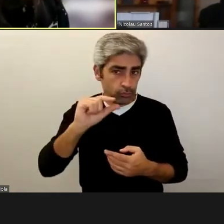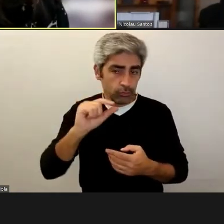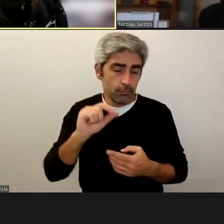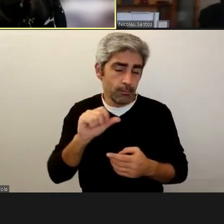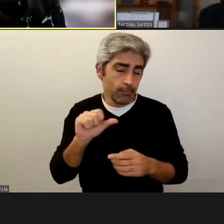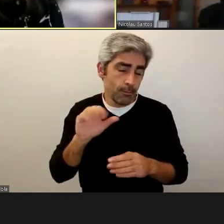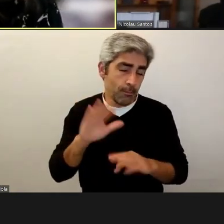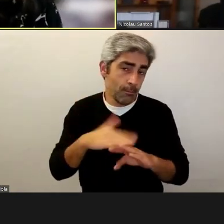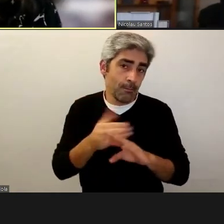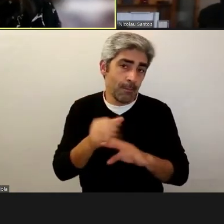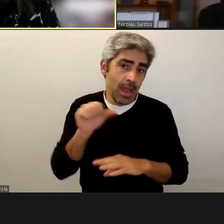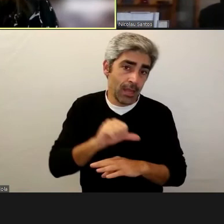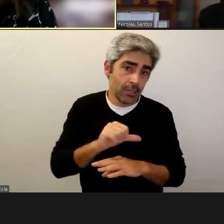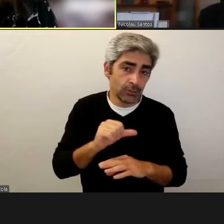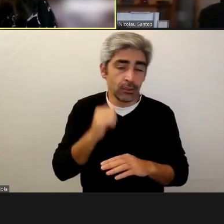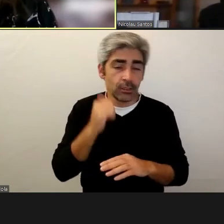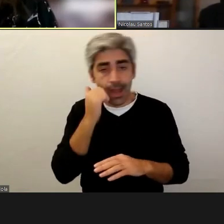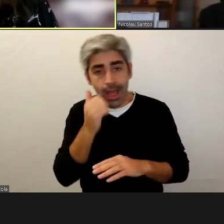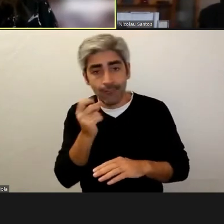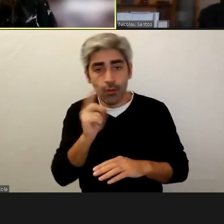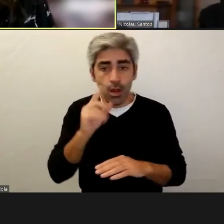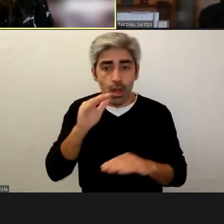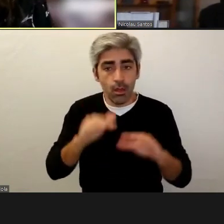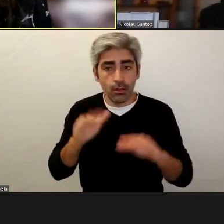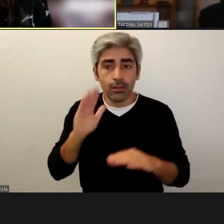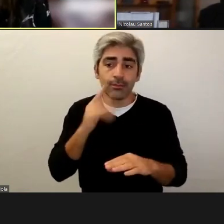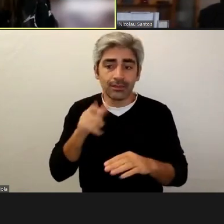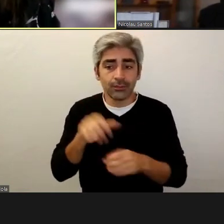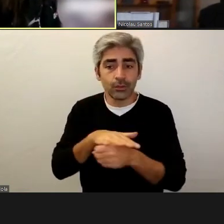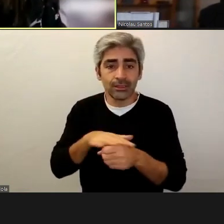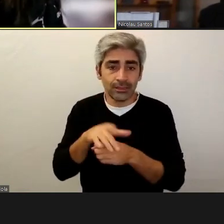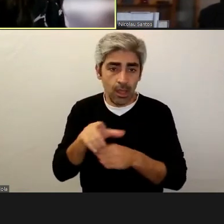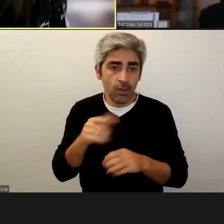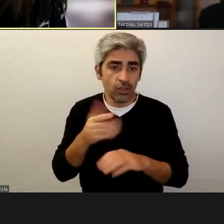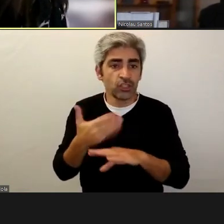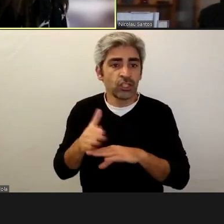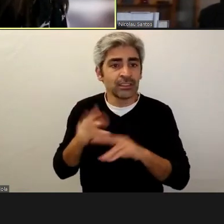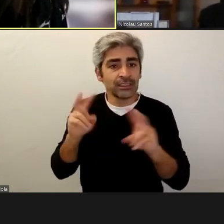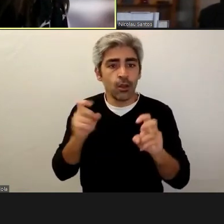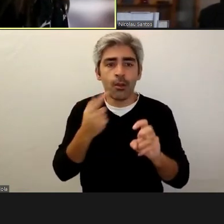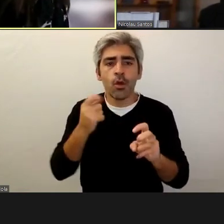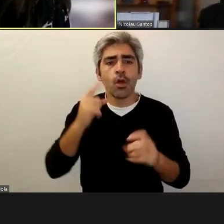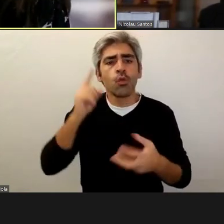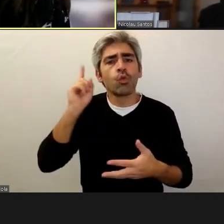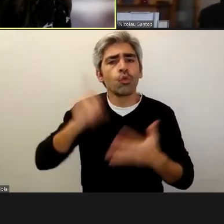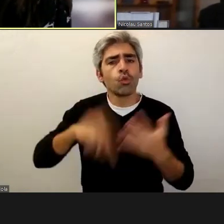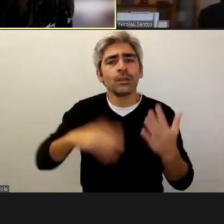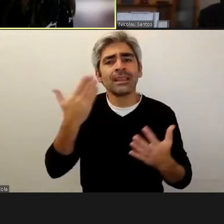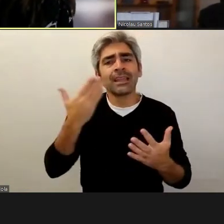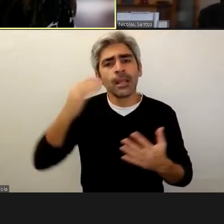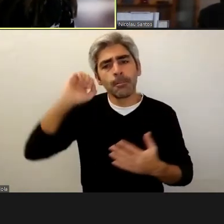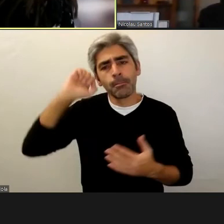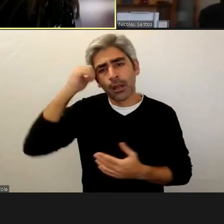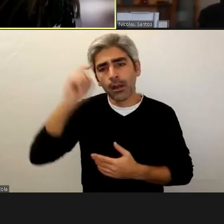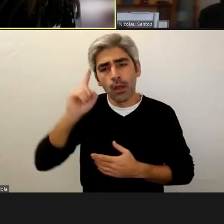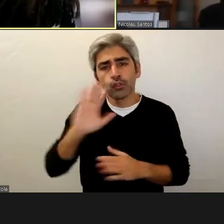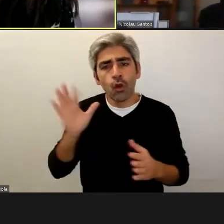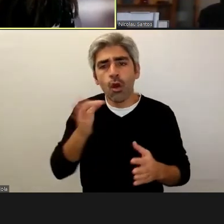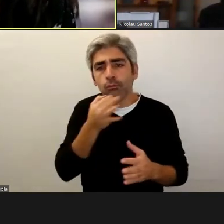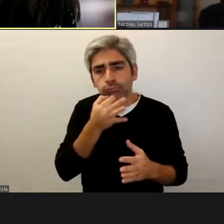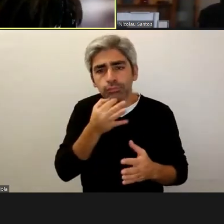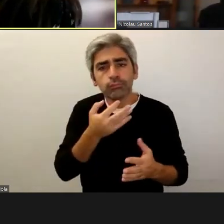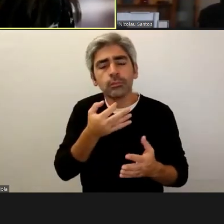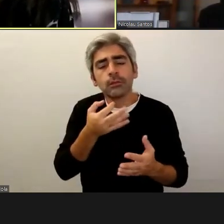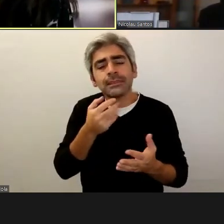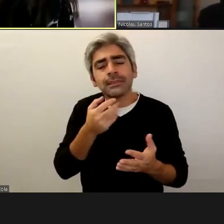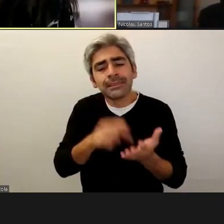no contexto do estado de exceção. E não podem suspender-se todos os direitos, só aqueles que são estritamente necessários, ou seja,